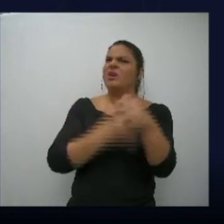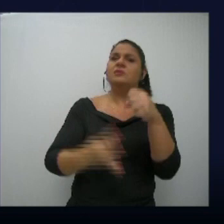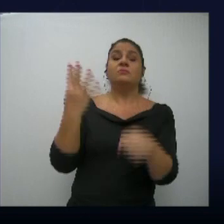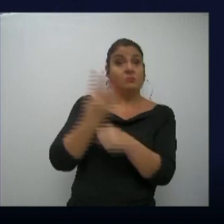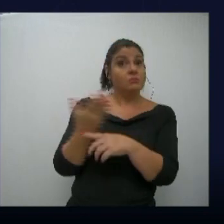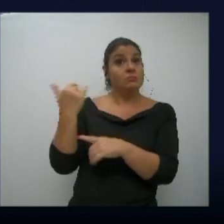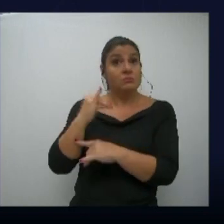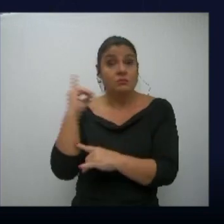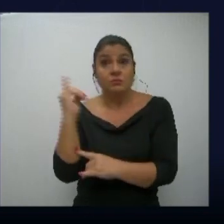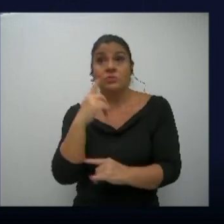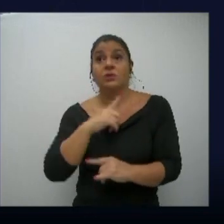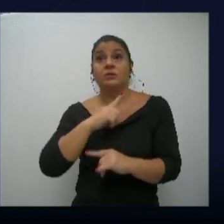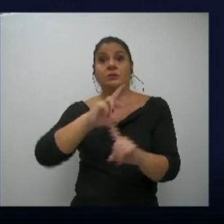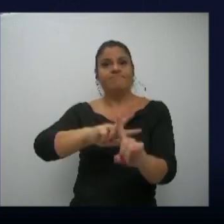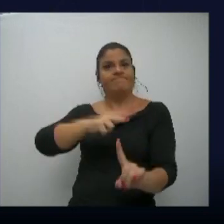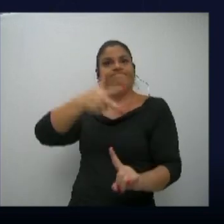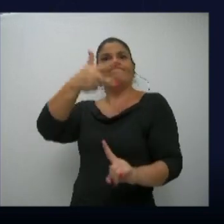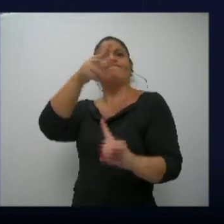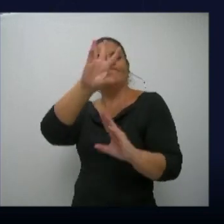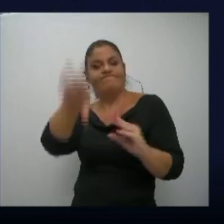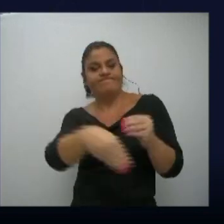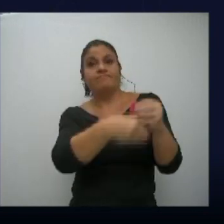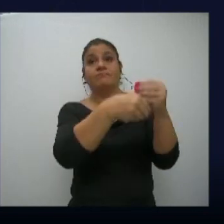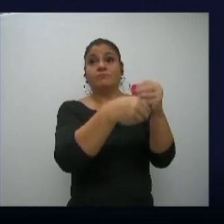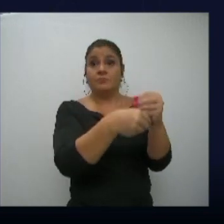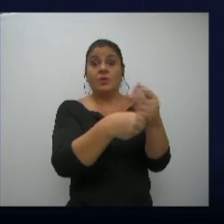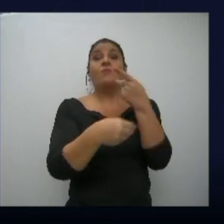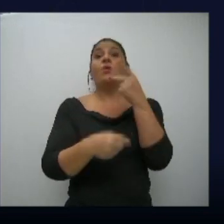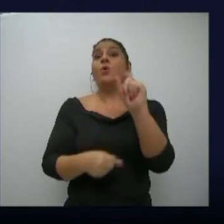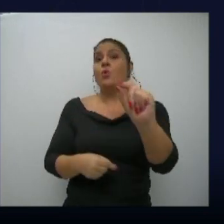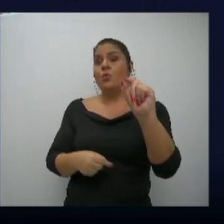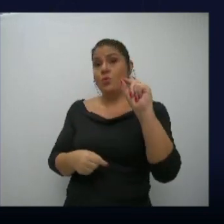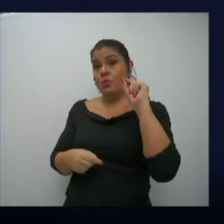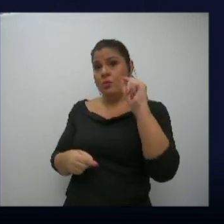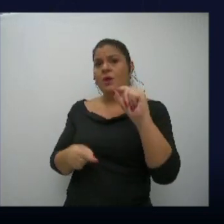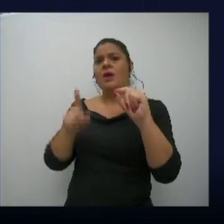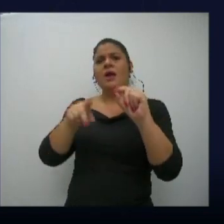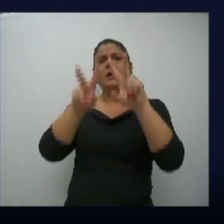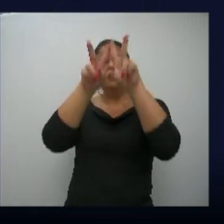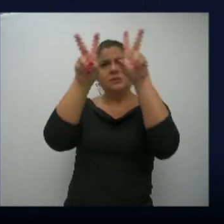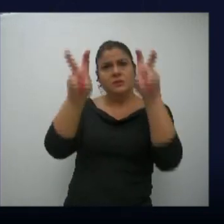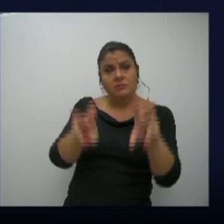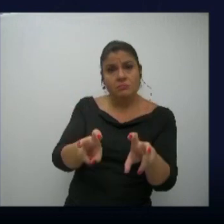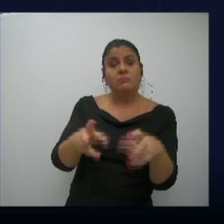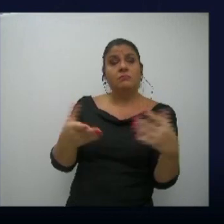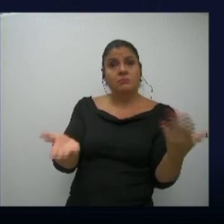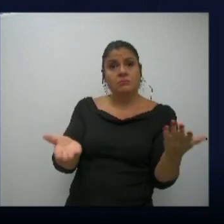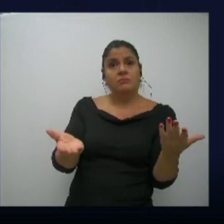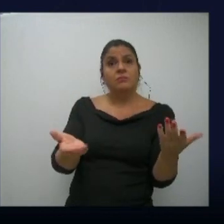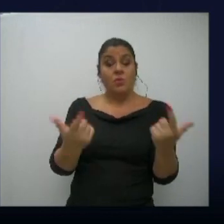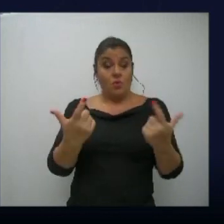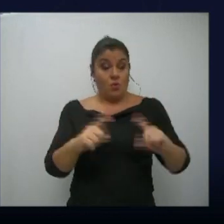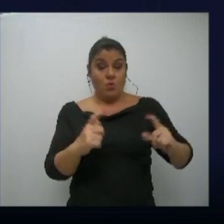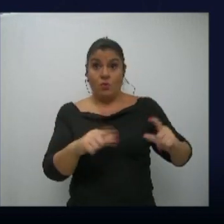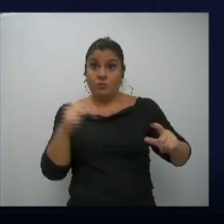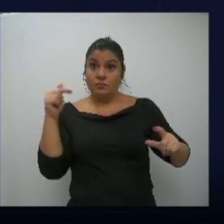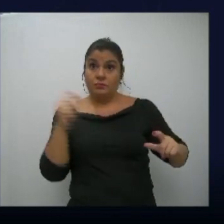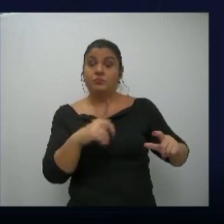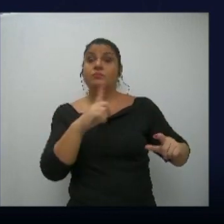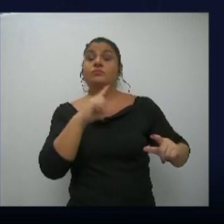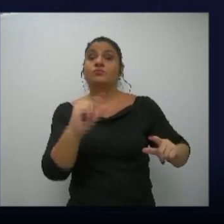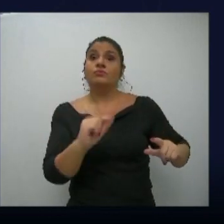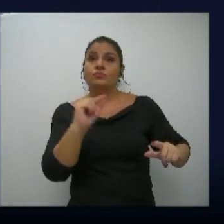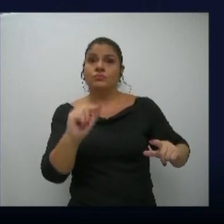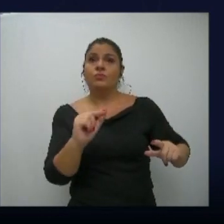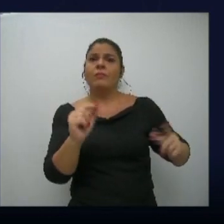era importante peça alavancagem incremental é um direito que foi basicamente esse o tema assim localmente a gente